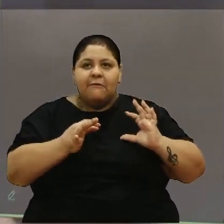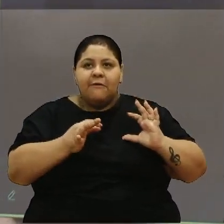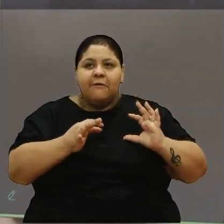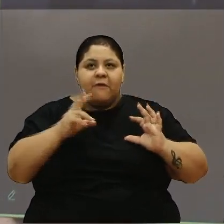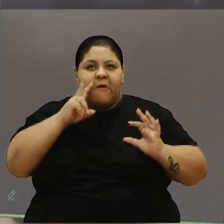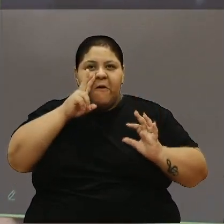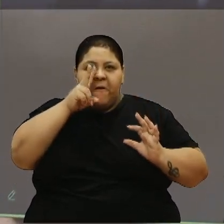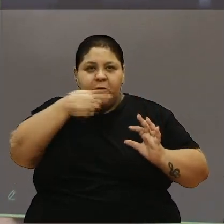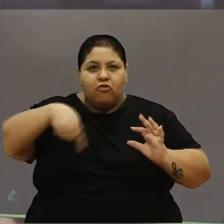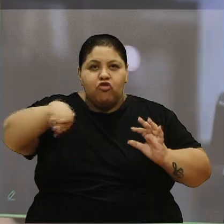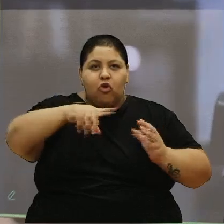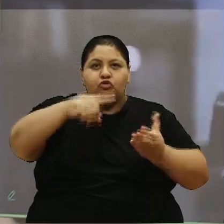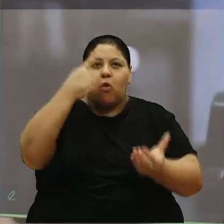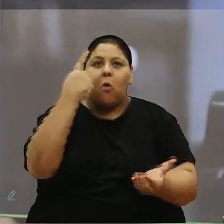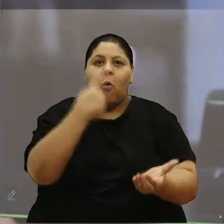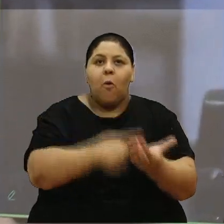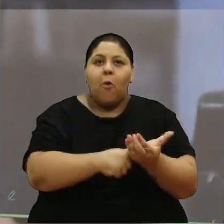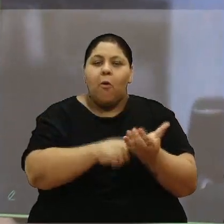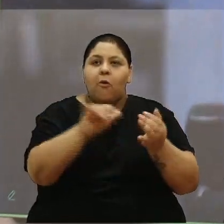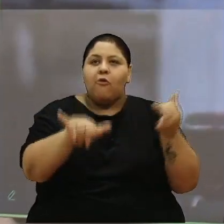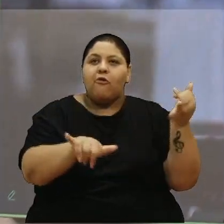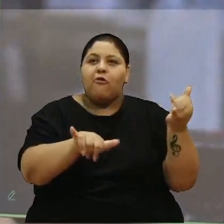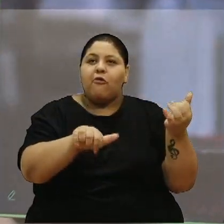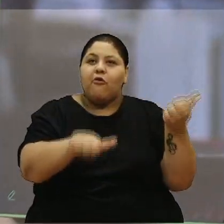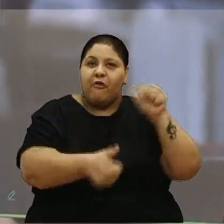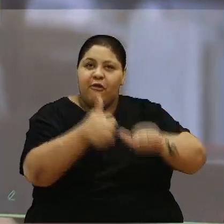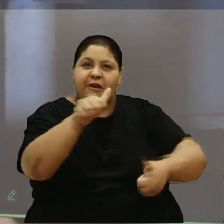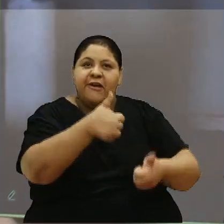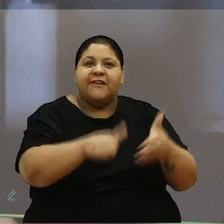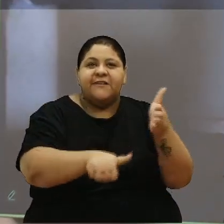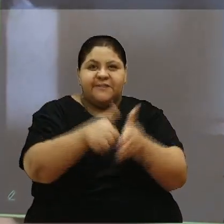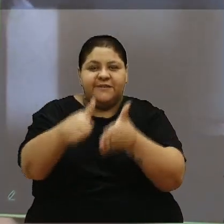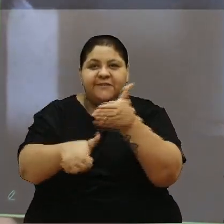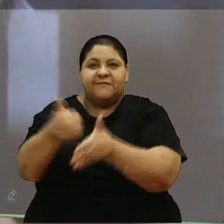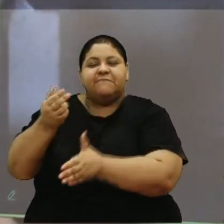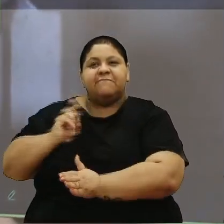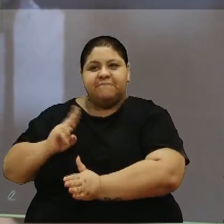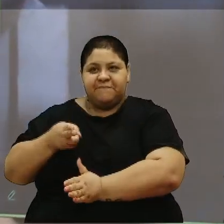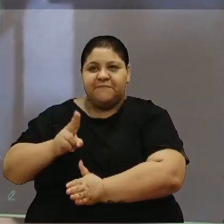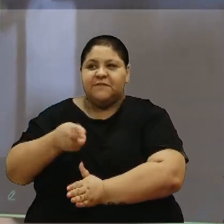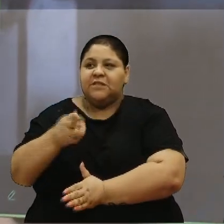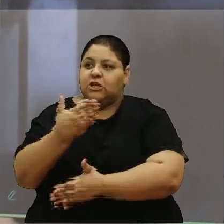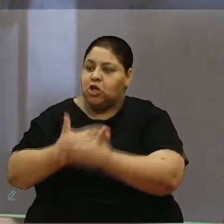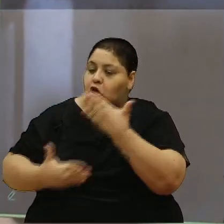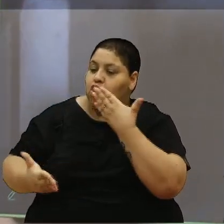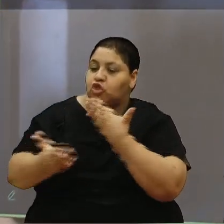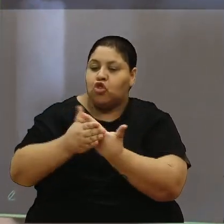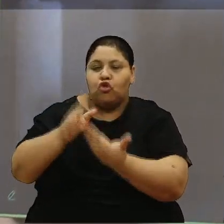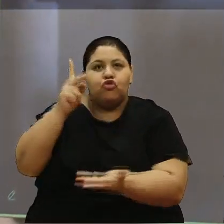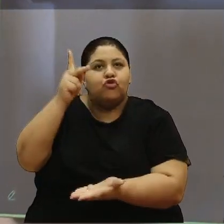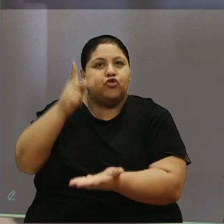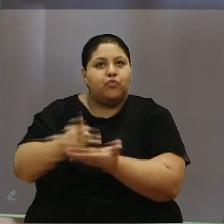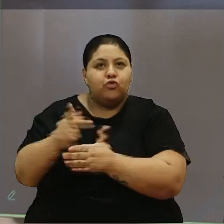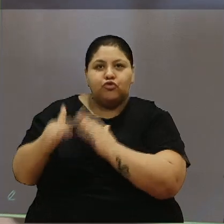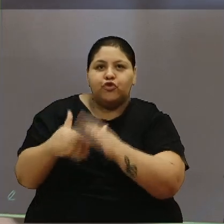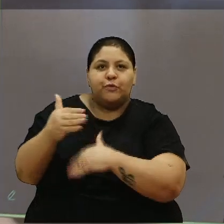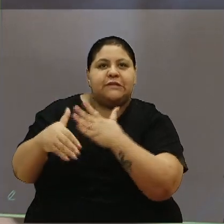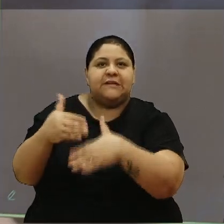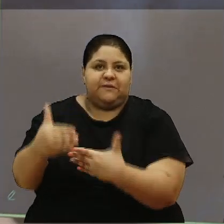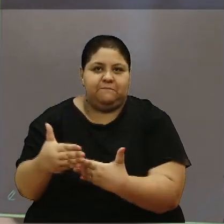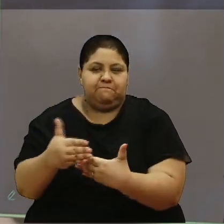o nosso compromisso com a qualidade e a melhoria contínua em todos os produtos e processos.